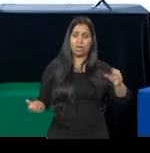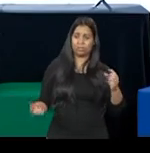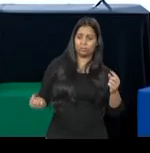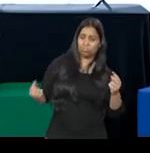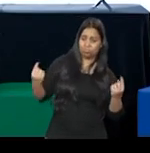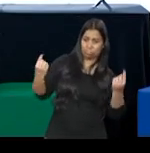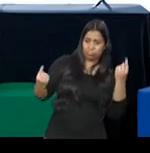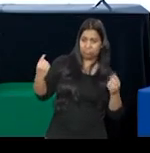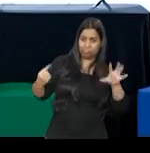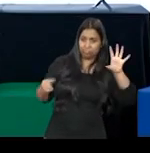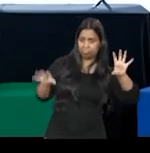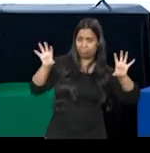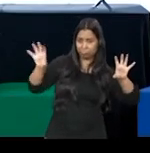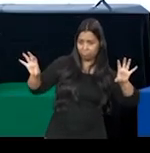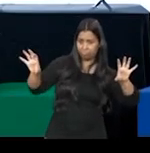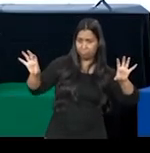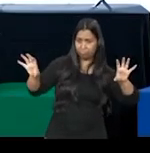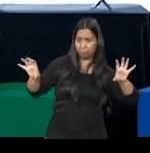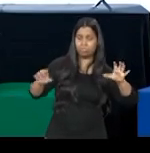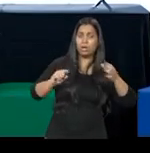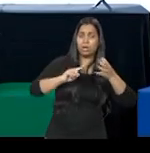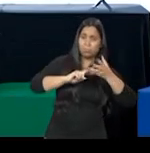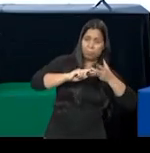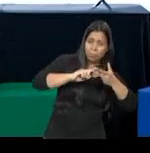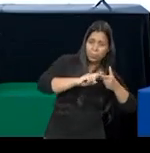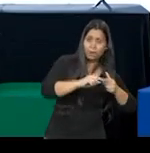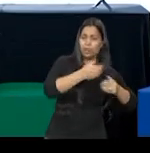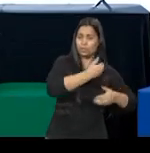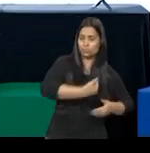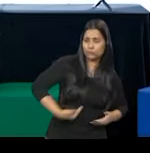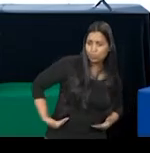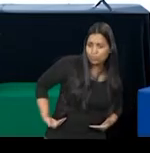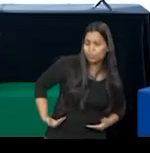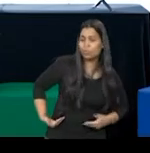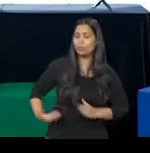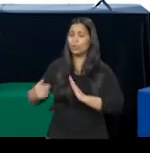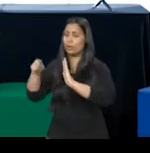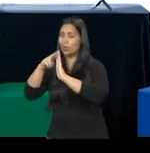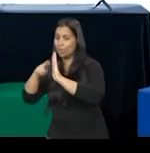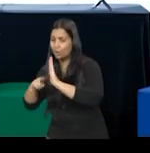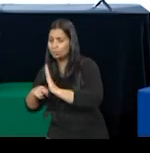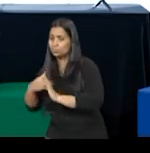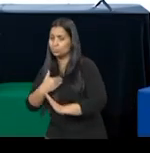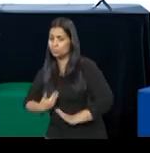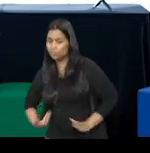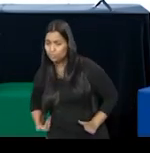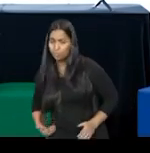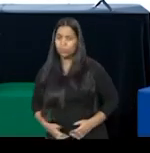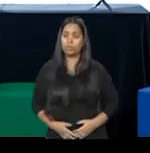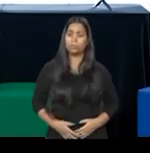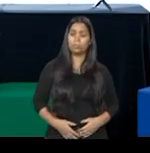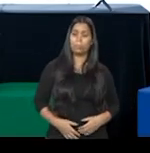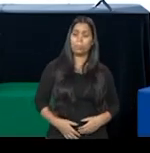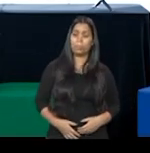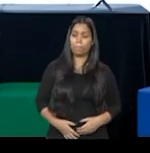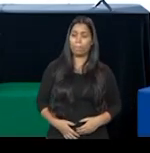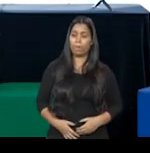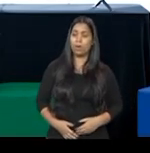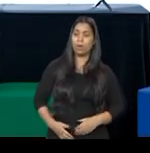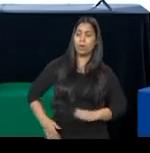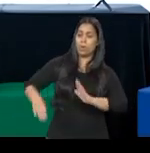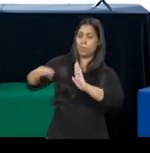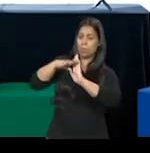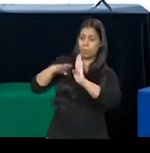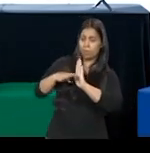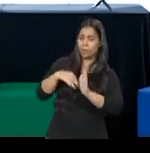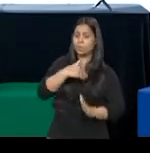regimes de governo? Enquanto na forma de governo se refere à quantidade de governantes no poder, os regimes